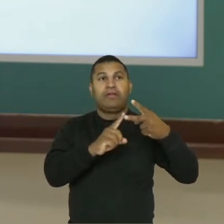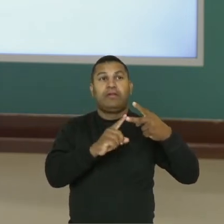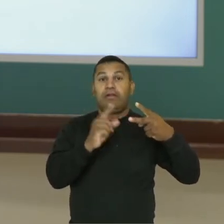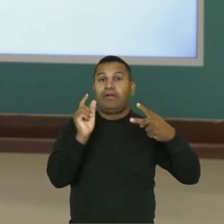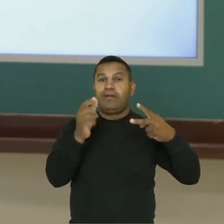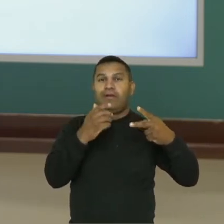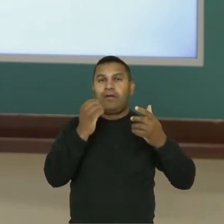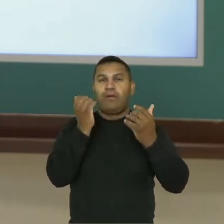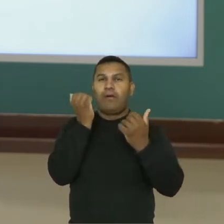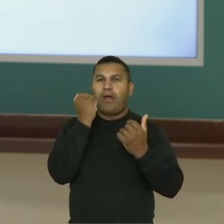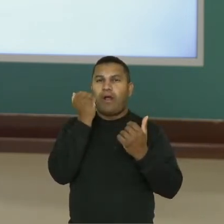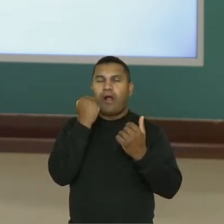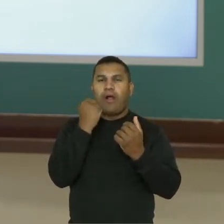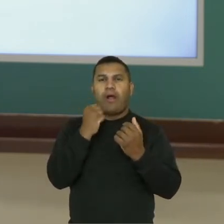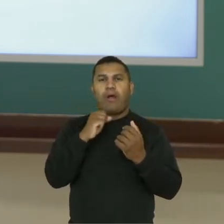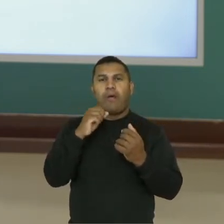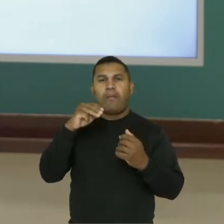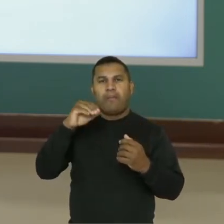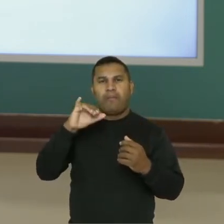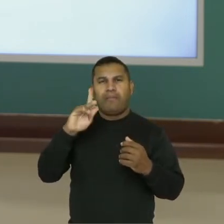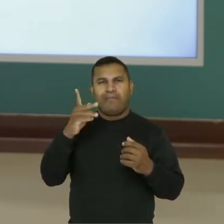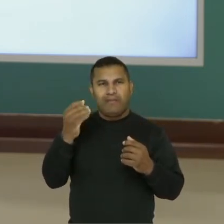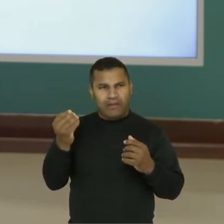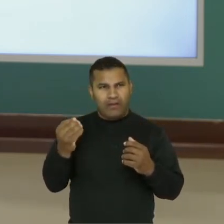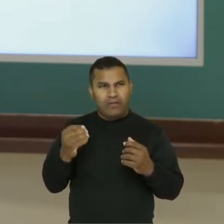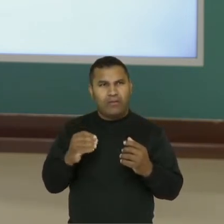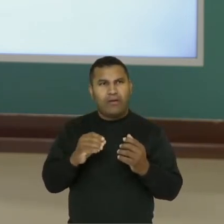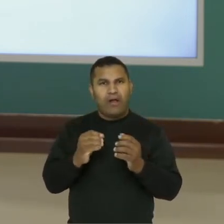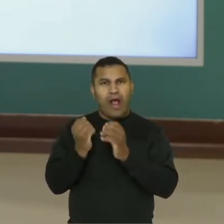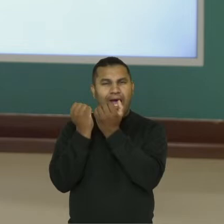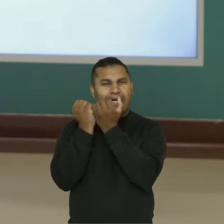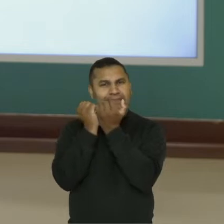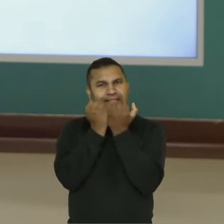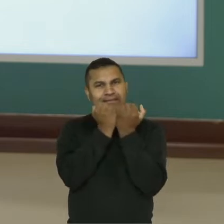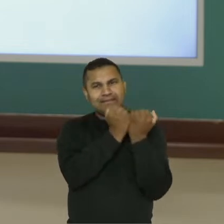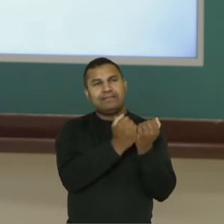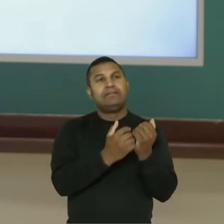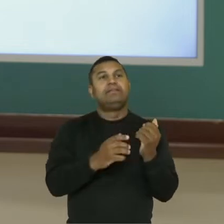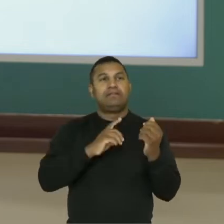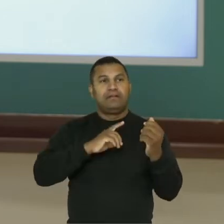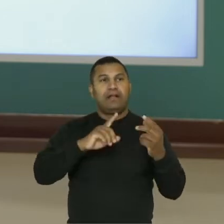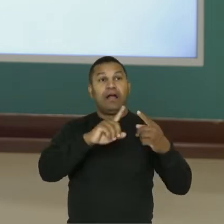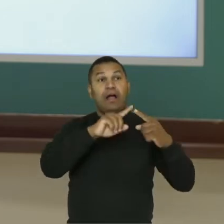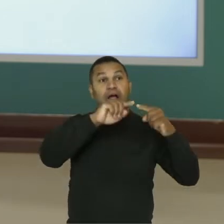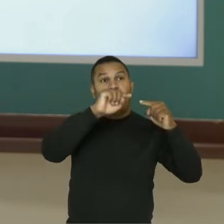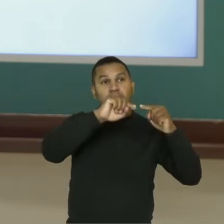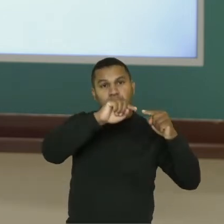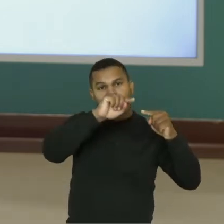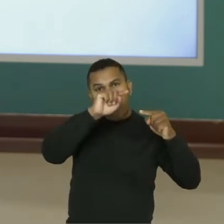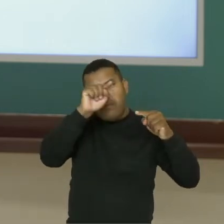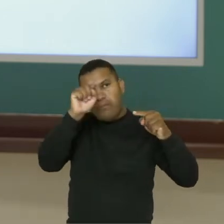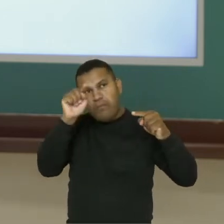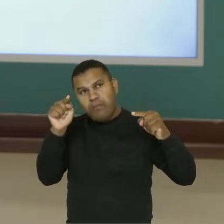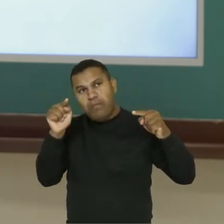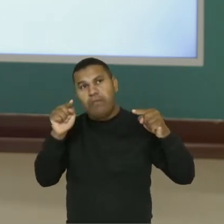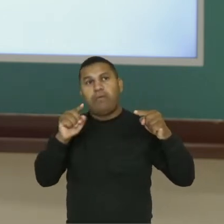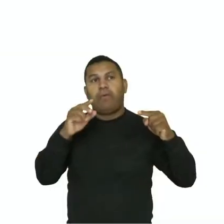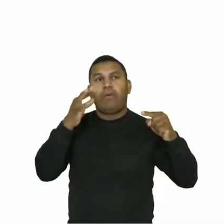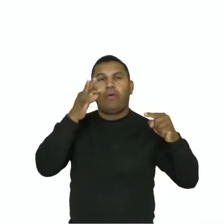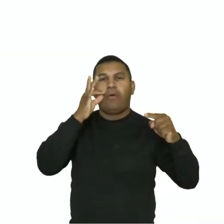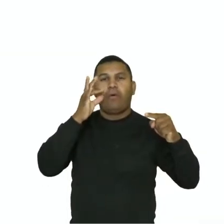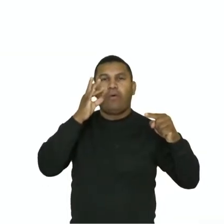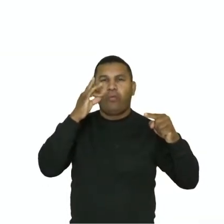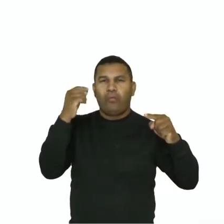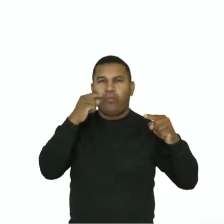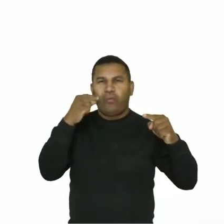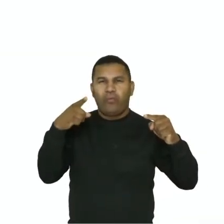cadeia alimentar, o produtor, que é aquele organismo que faz a fotossíntese, que gera o início da cadeia, o alimento em si, o consumidor